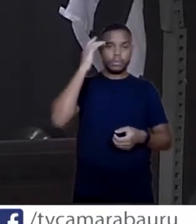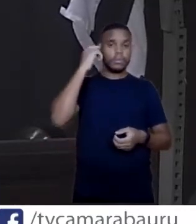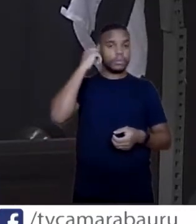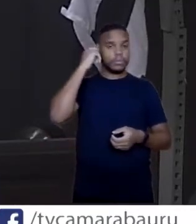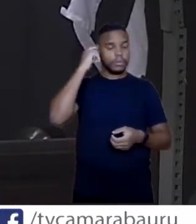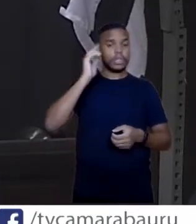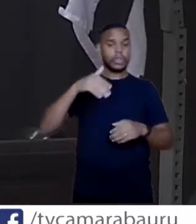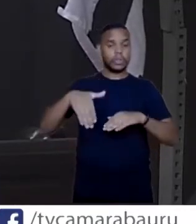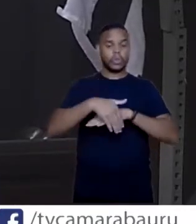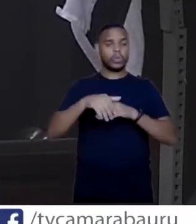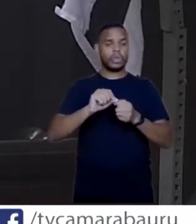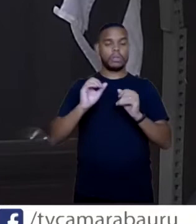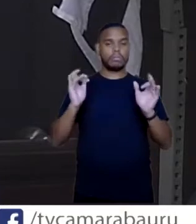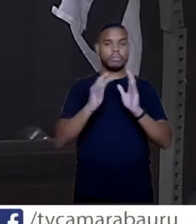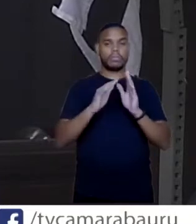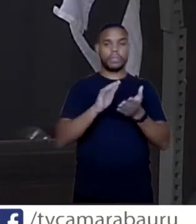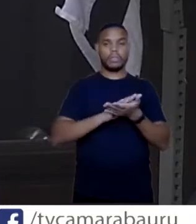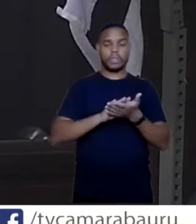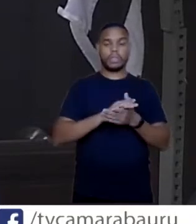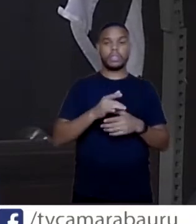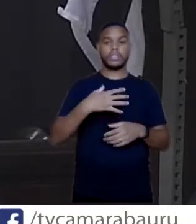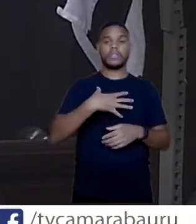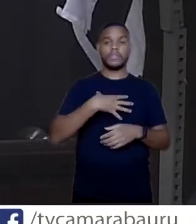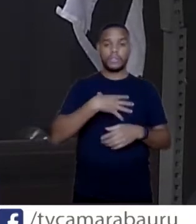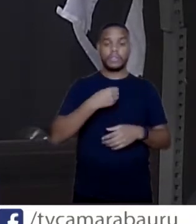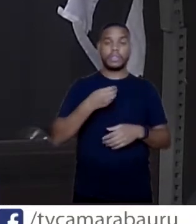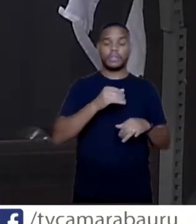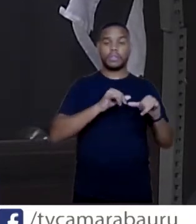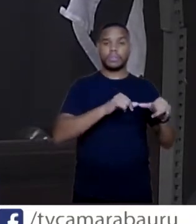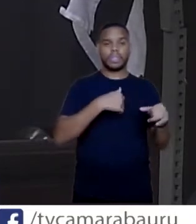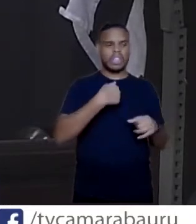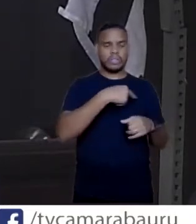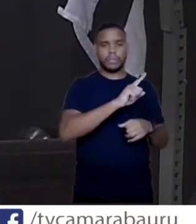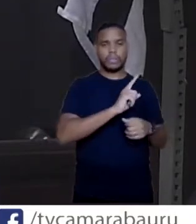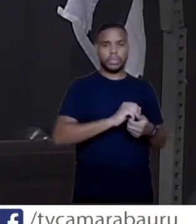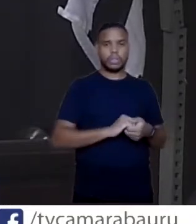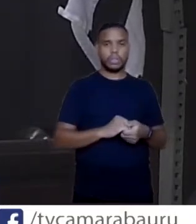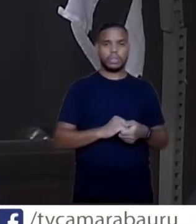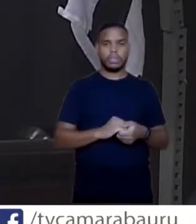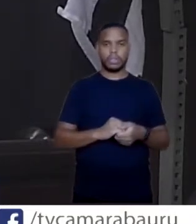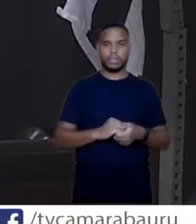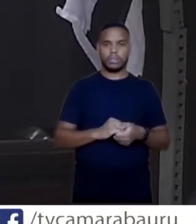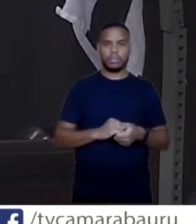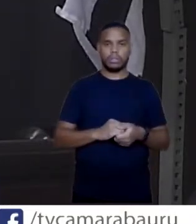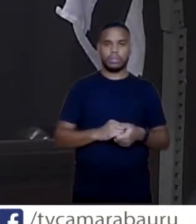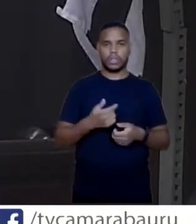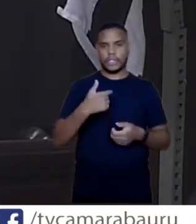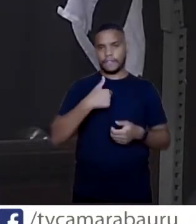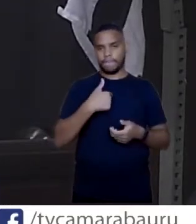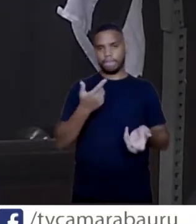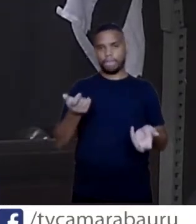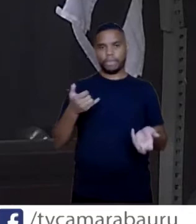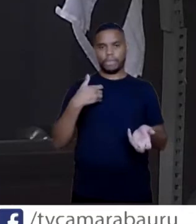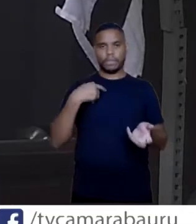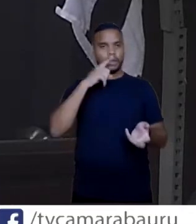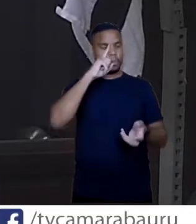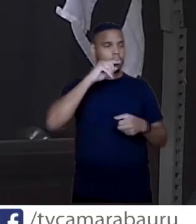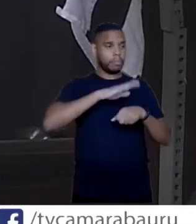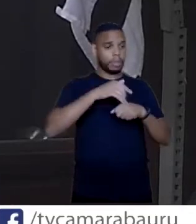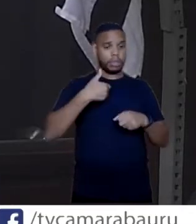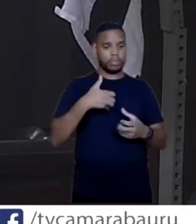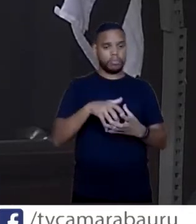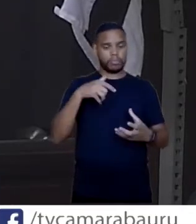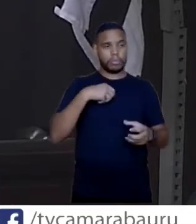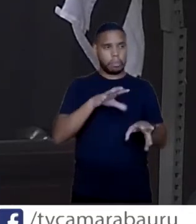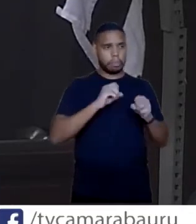hoje a minha filha falou pai quer ir no mercado eu acho que eu não vou senhor vai para mim ver roupa eu corro mais risco que você achou idoso